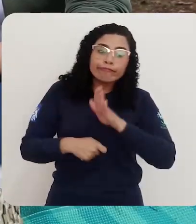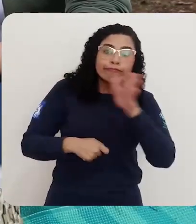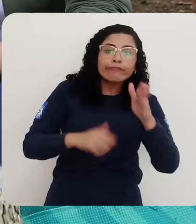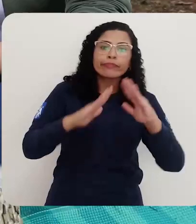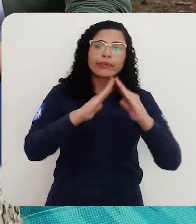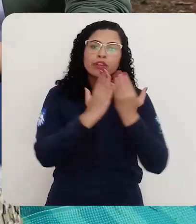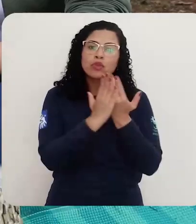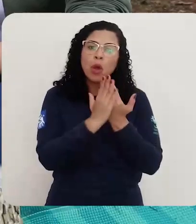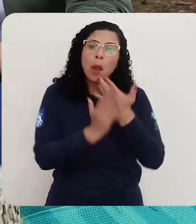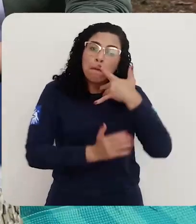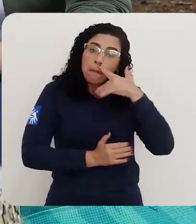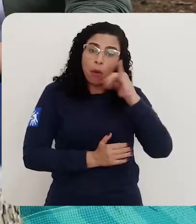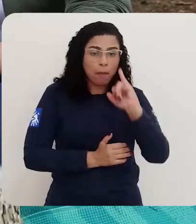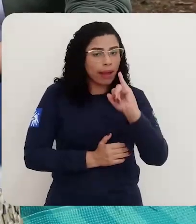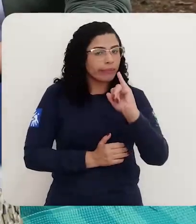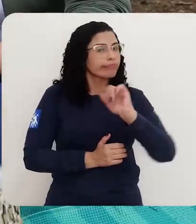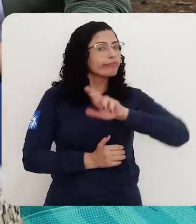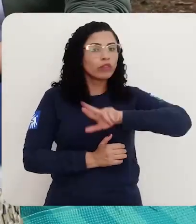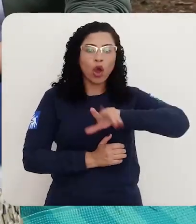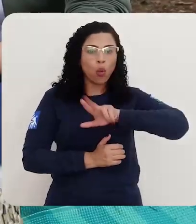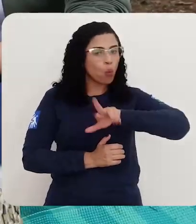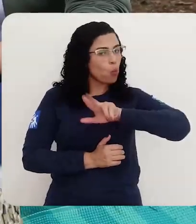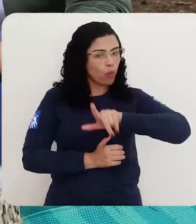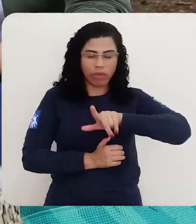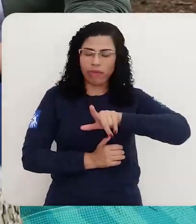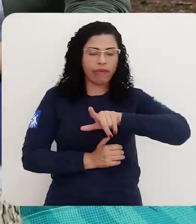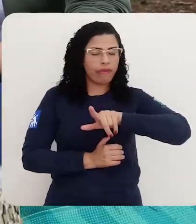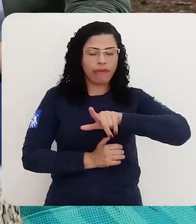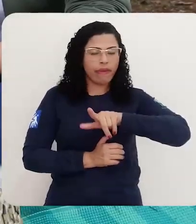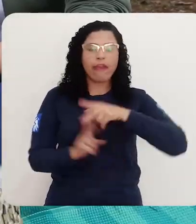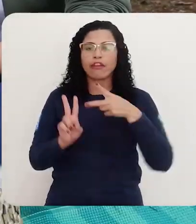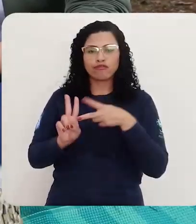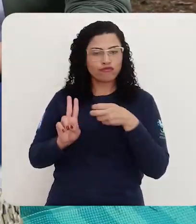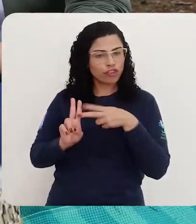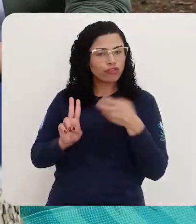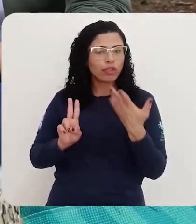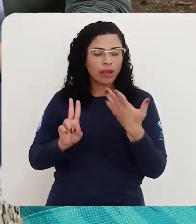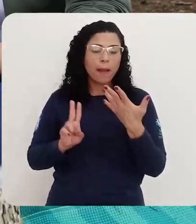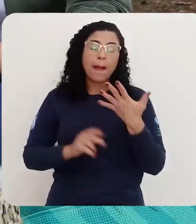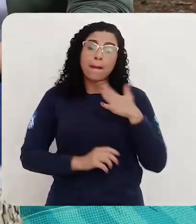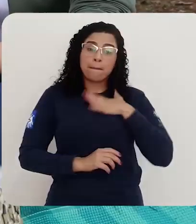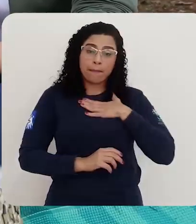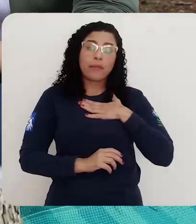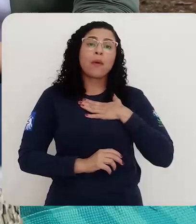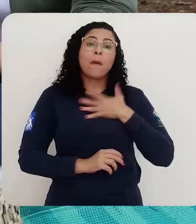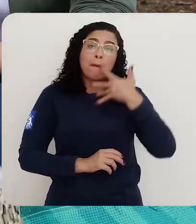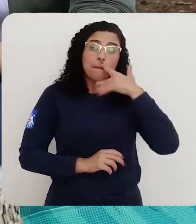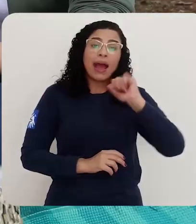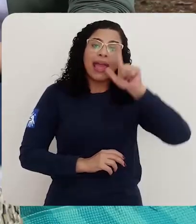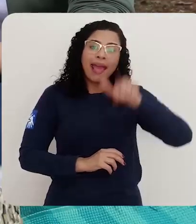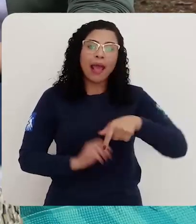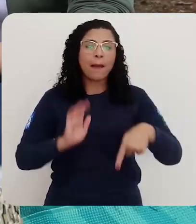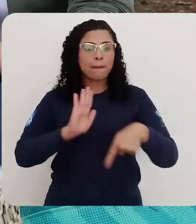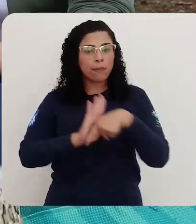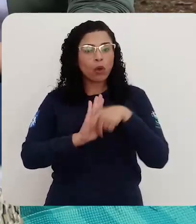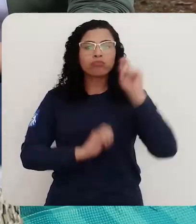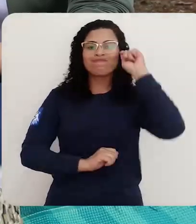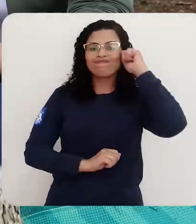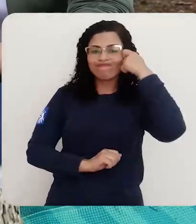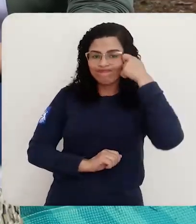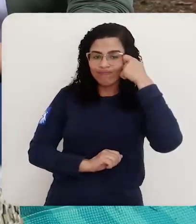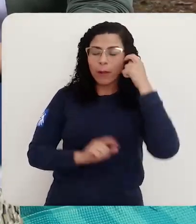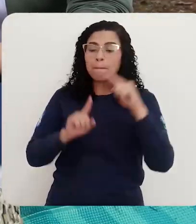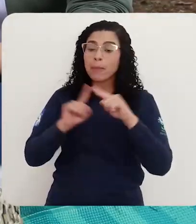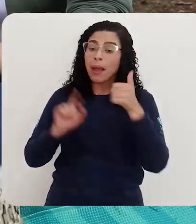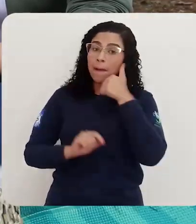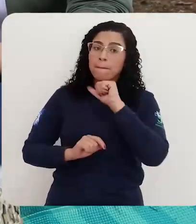estar frequentando a escola, o meu pai, que não é indígena, meu pai é negro, a família do meu pai é negro, certo, da minha mãe indígena, então